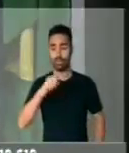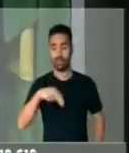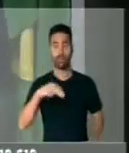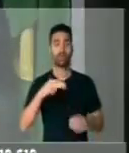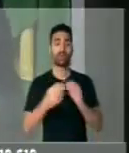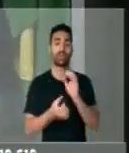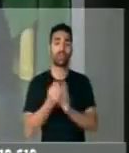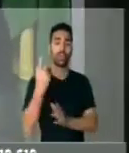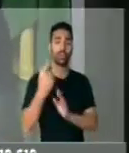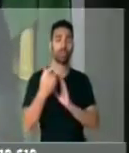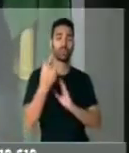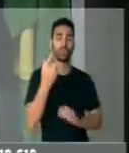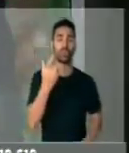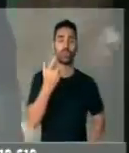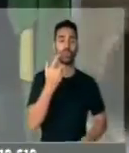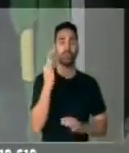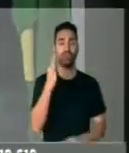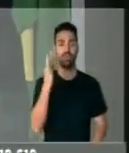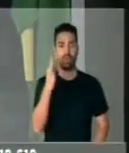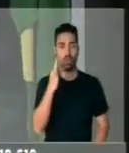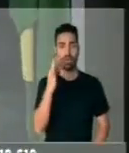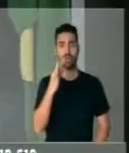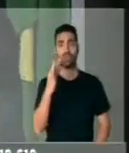fevereiro de 15 o mês